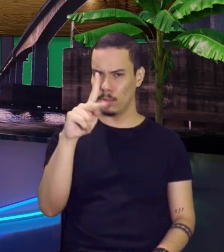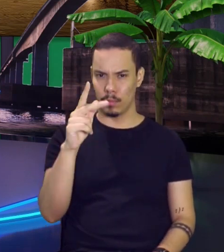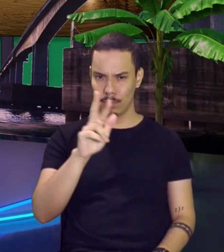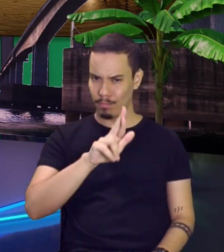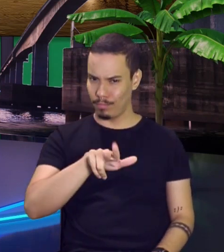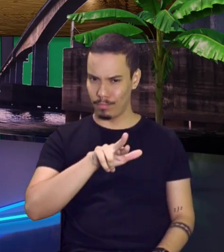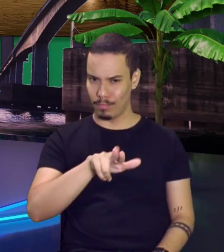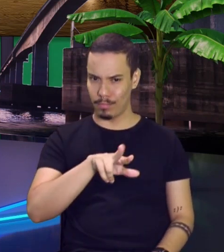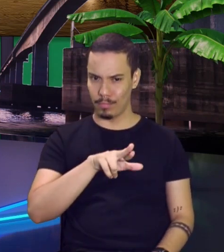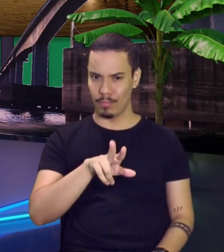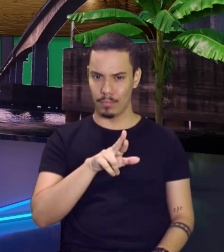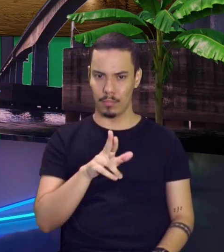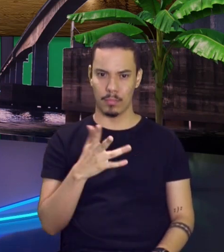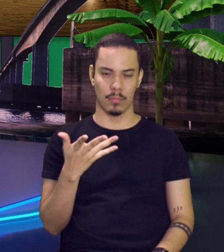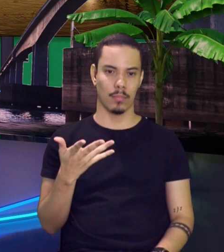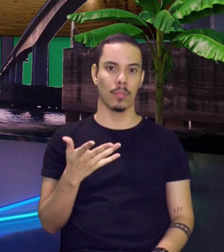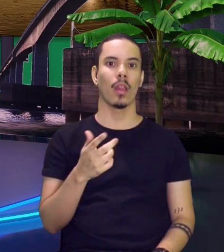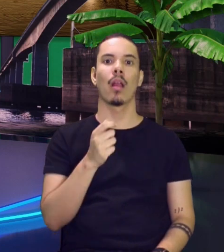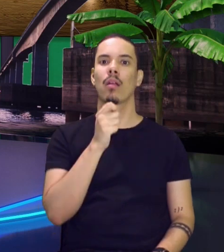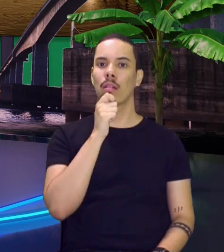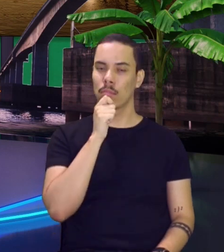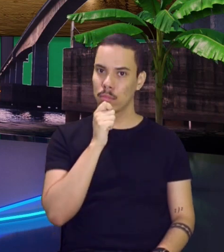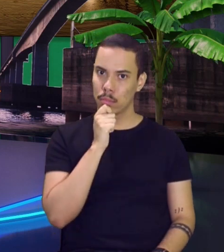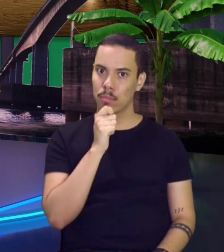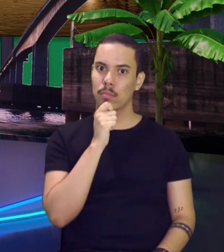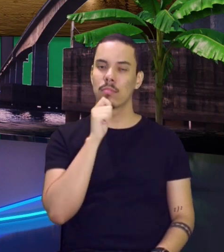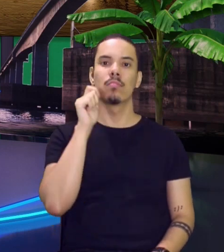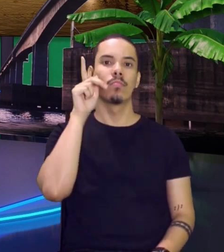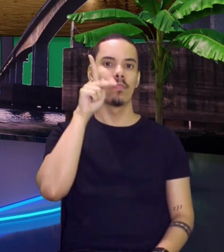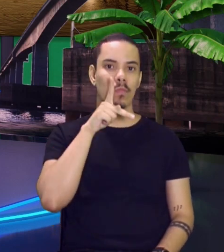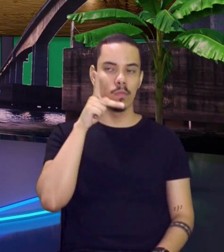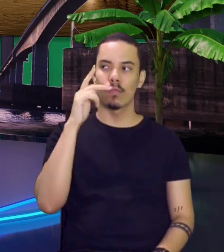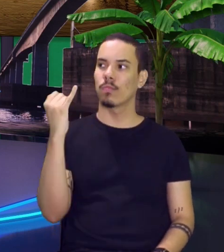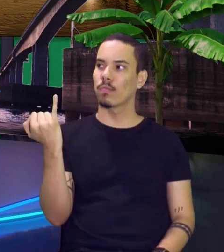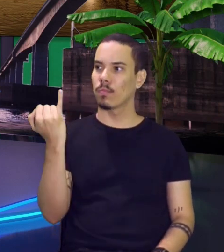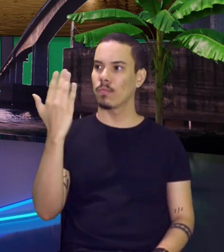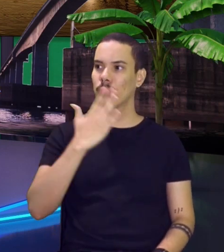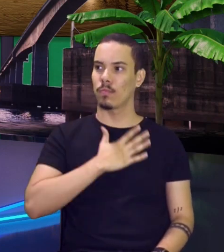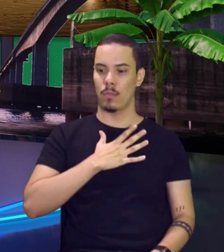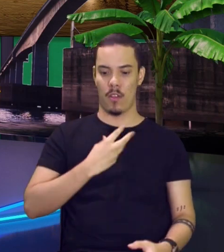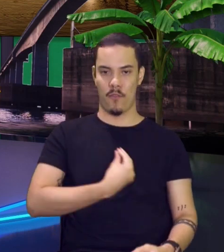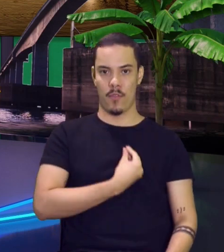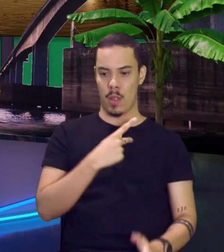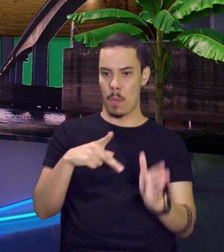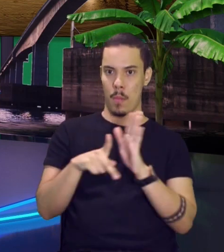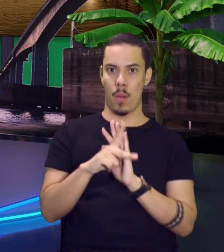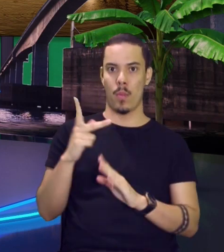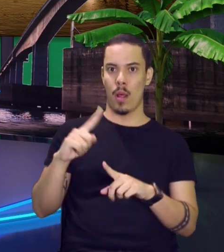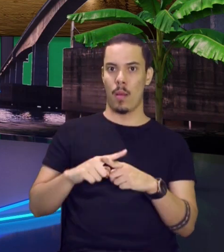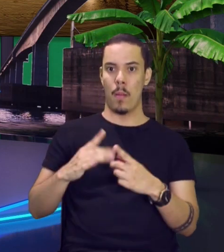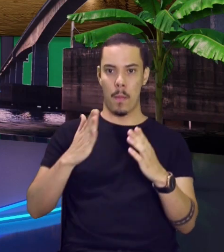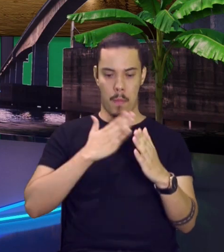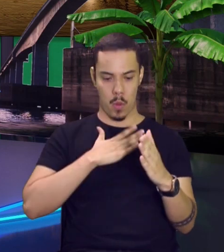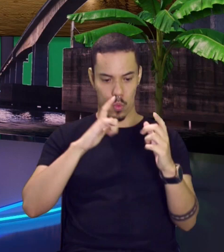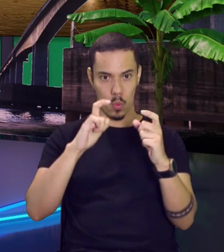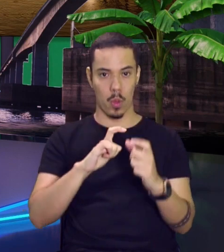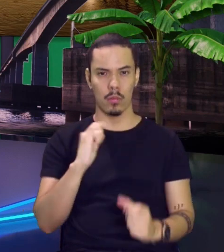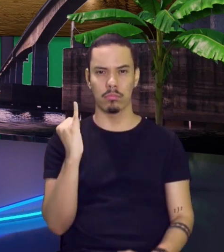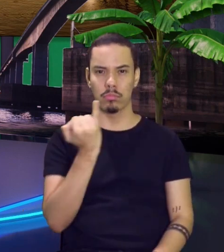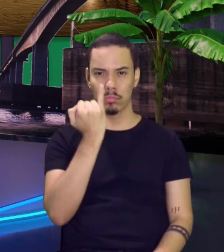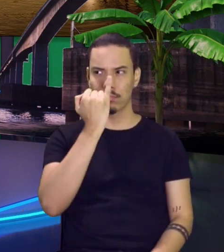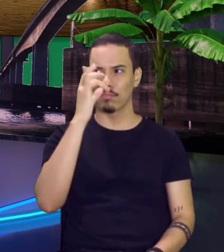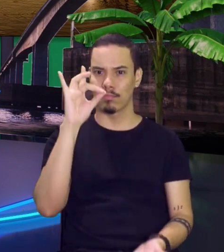para o senhor? Ele não era, ele ainda é. O lugar que eu nasci está minhas raízes. Mas hoje o meu lugar de importância